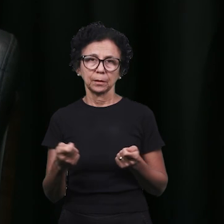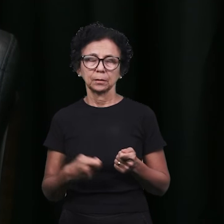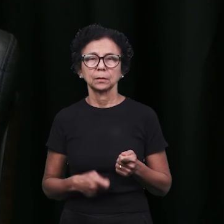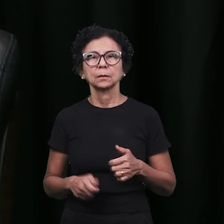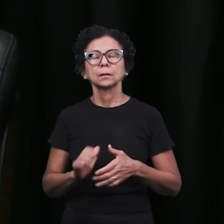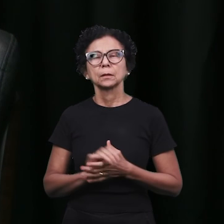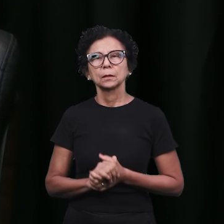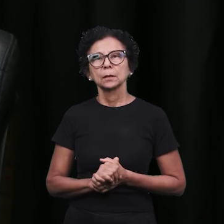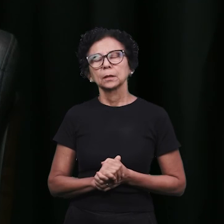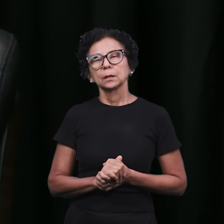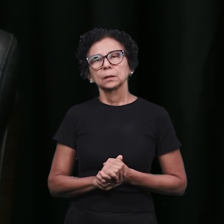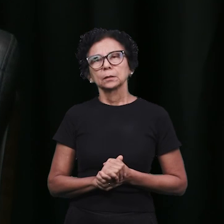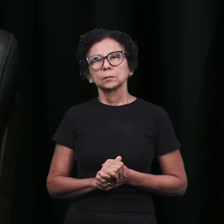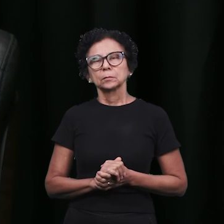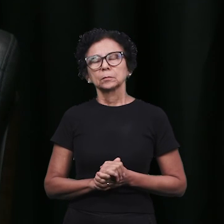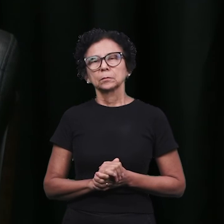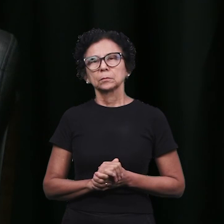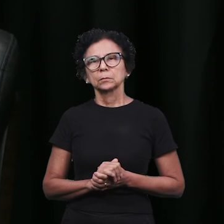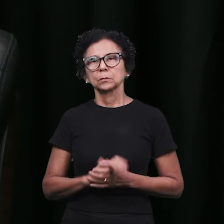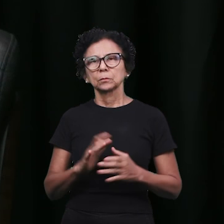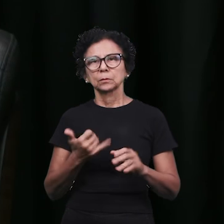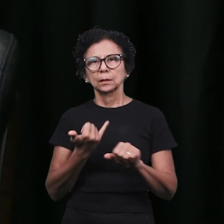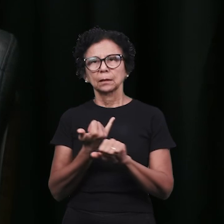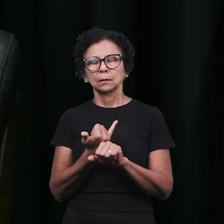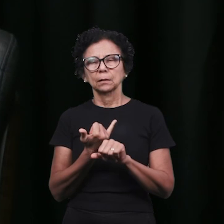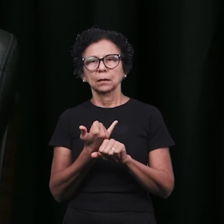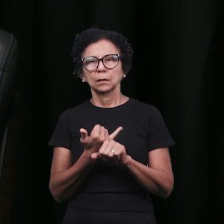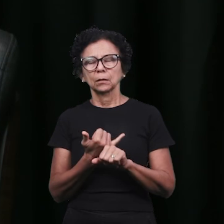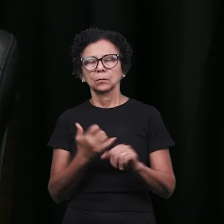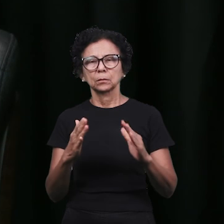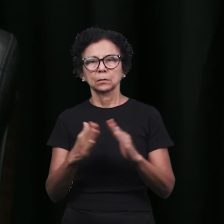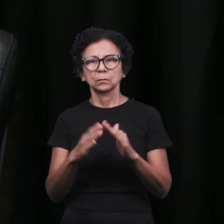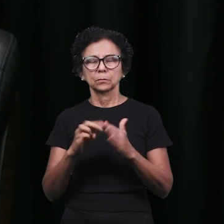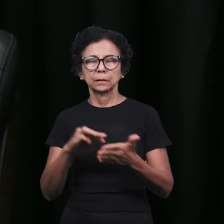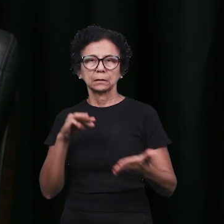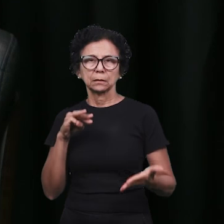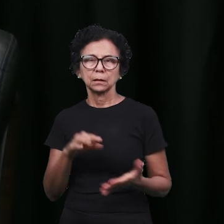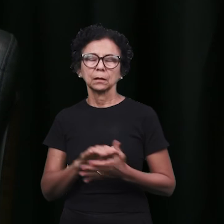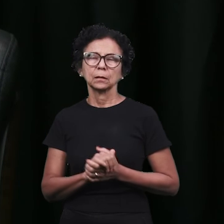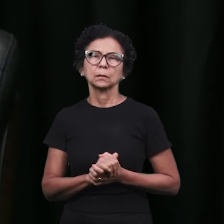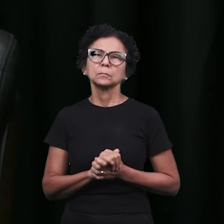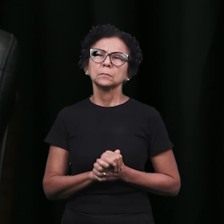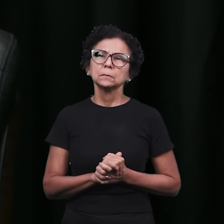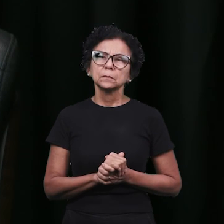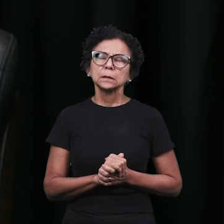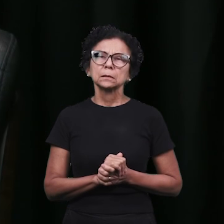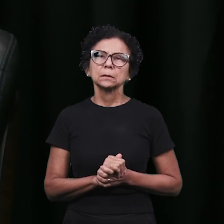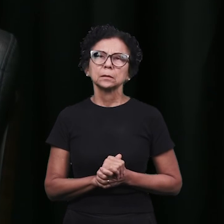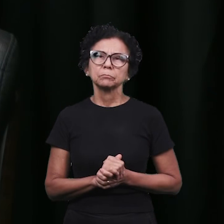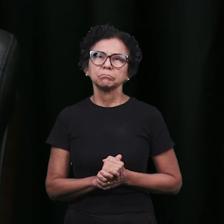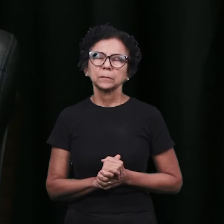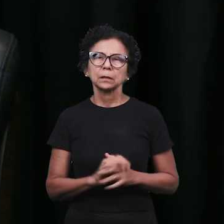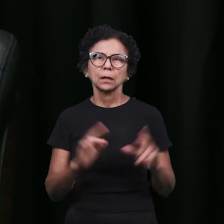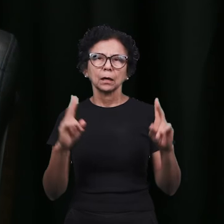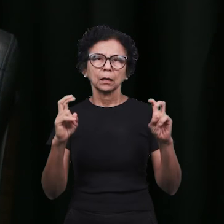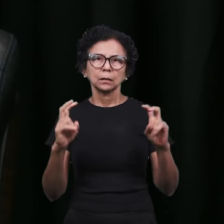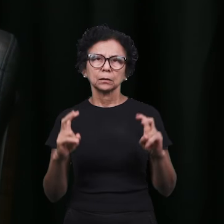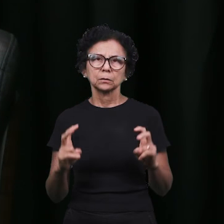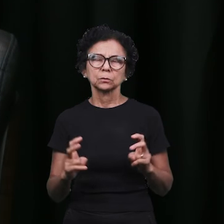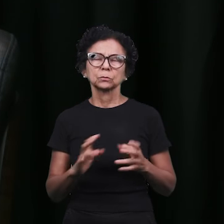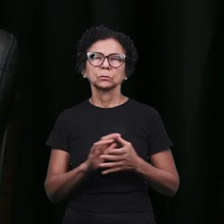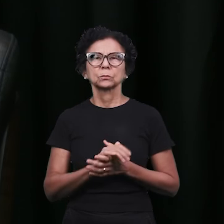forma semanal aqui nos canais oficiais da Igreja Cristã Maranata, onde abordamos